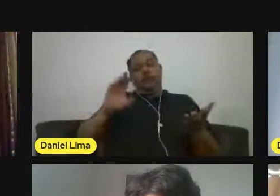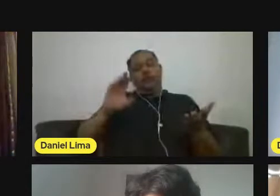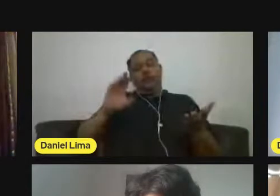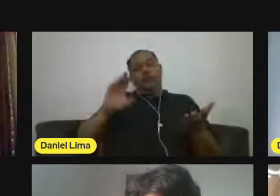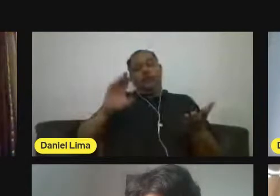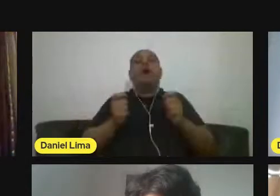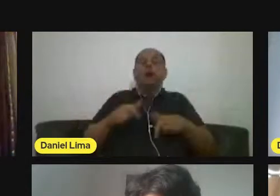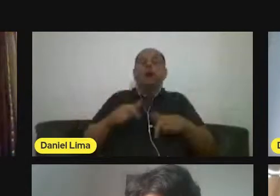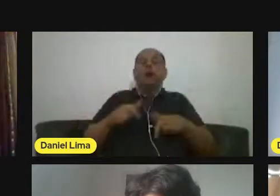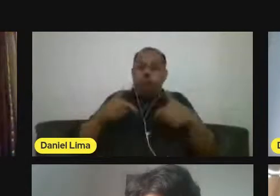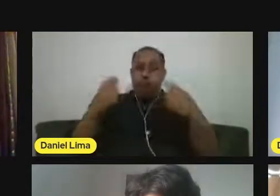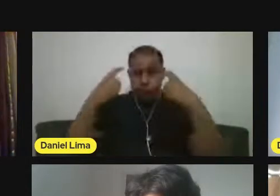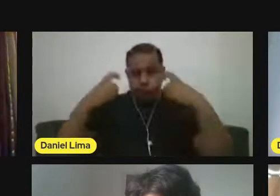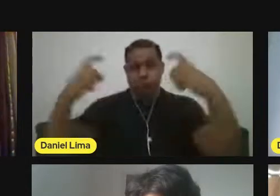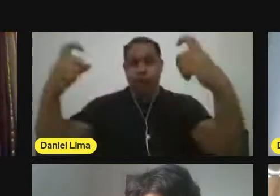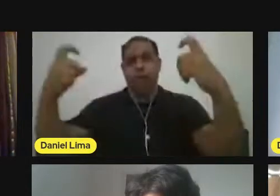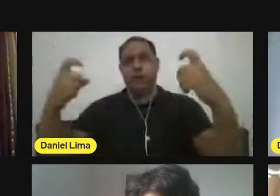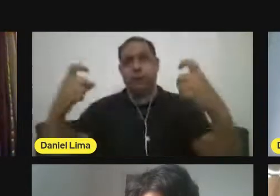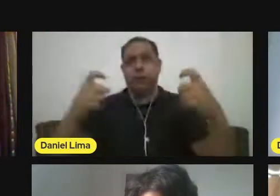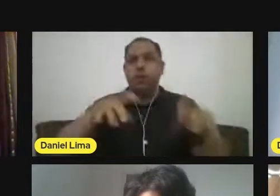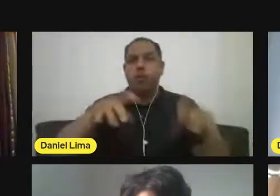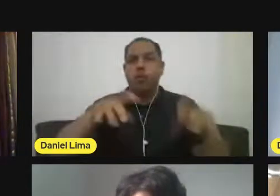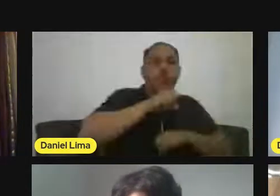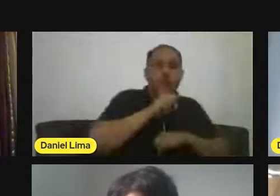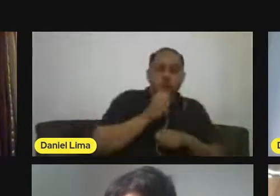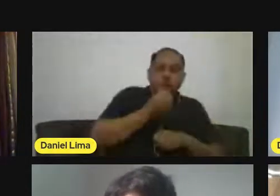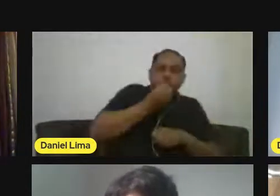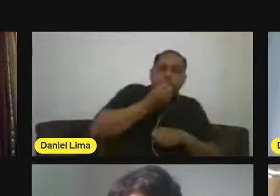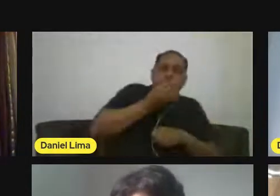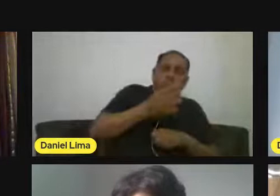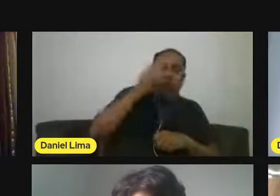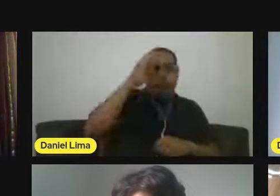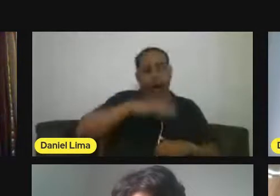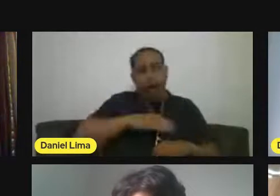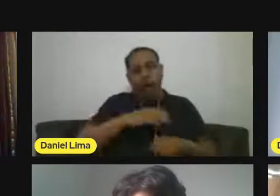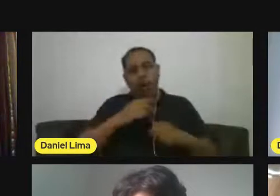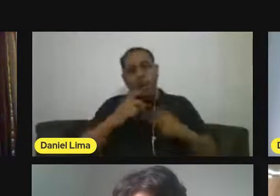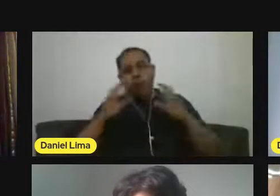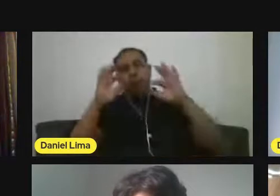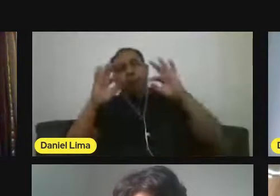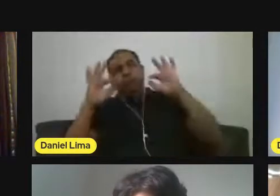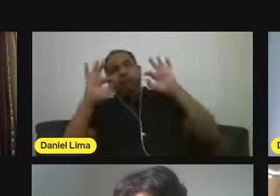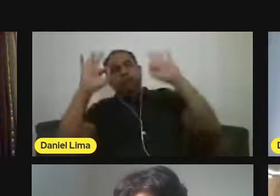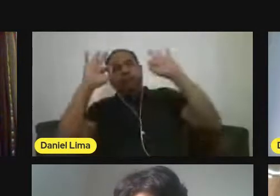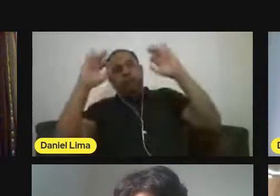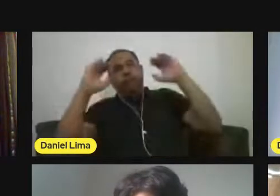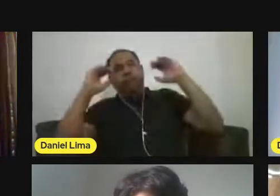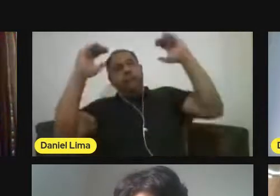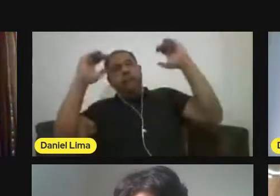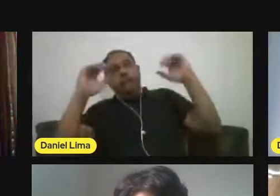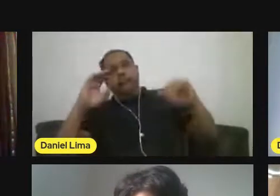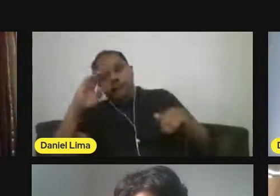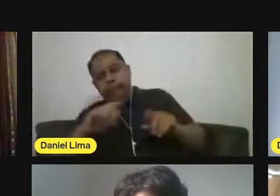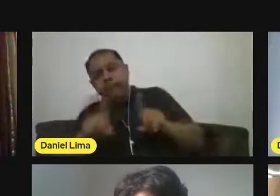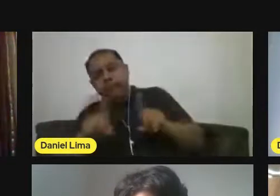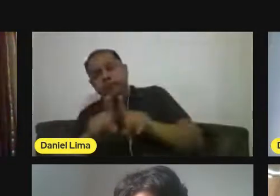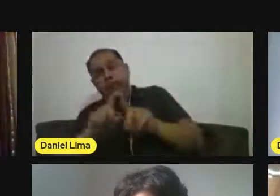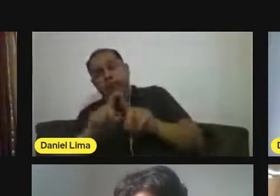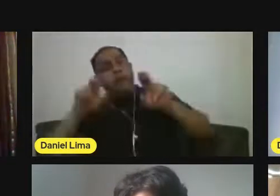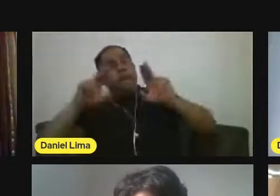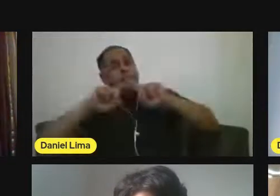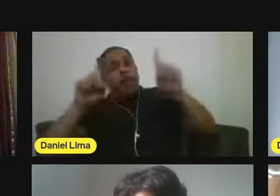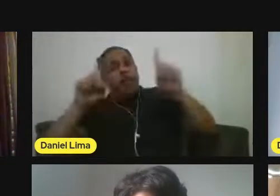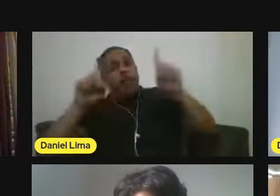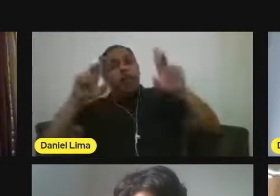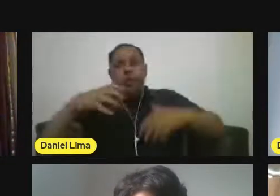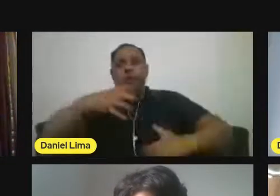bons, nobres e vis, mas nunca de um sentimento que subsista, nunca de uma emoção que